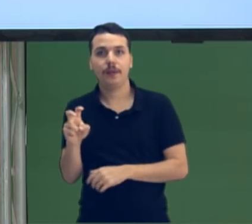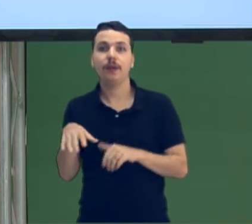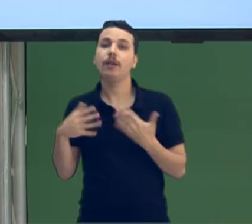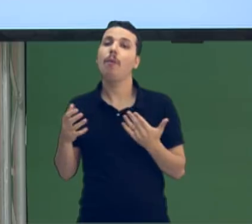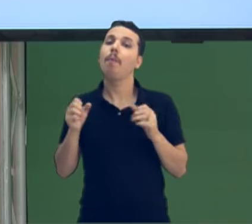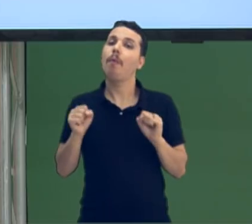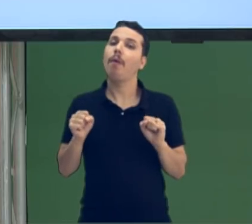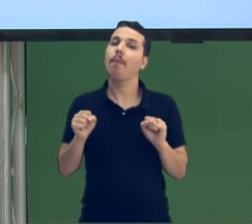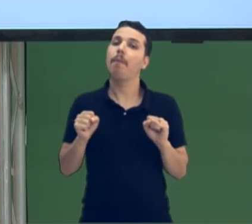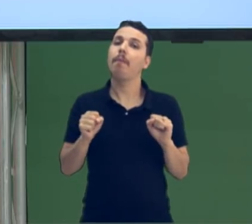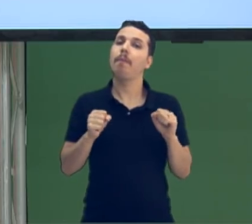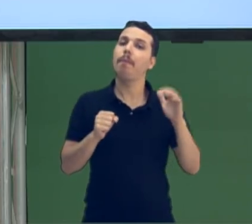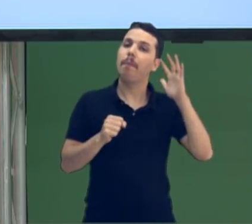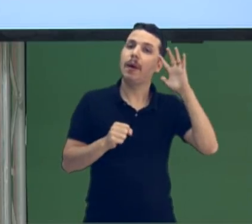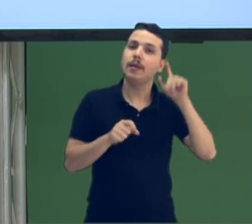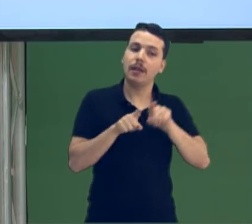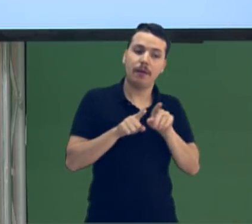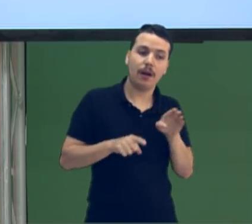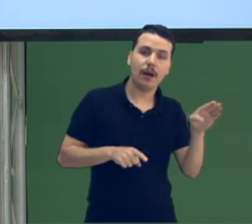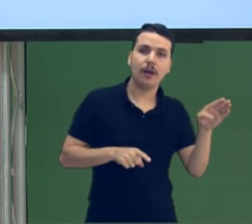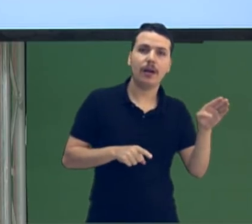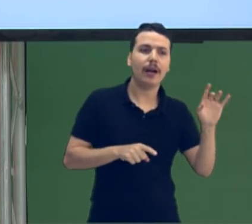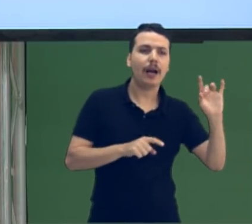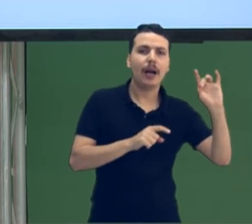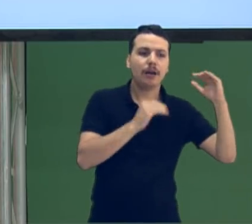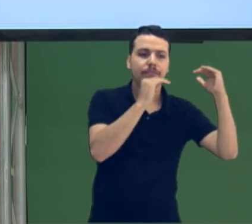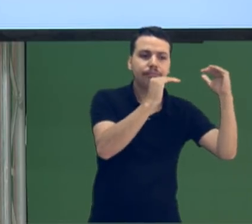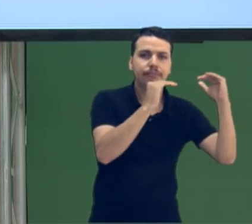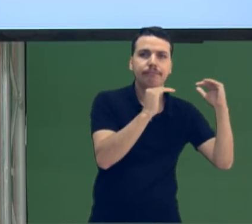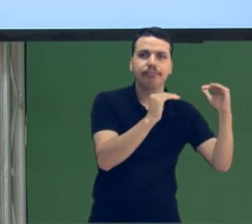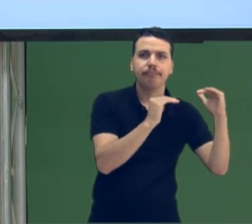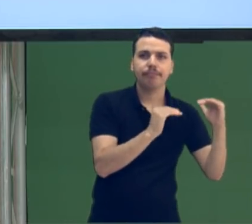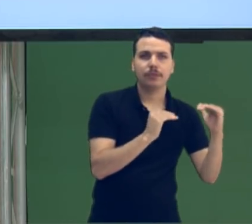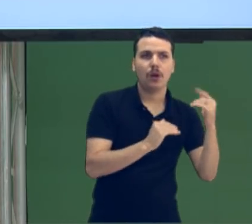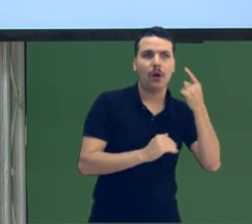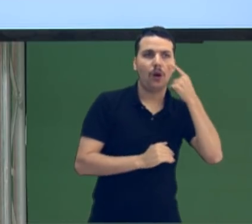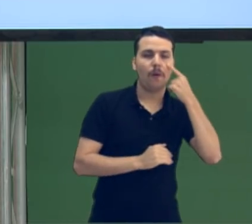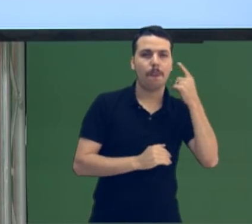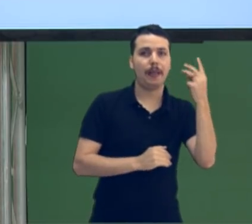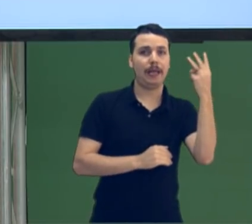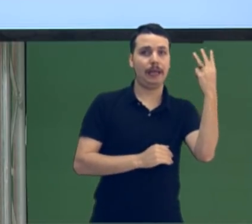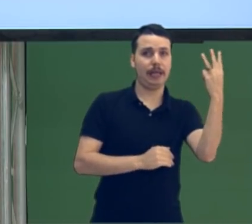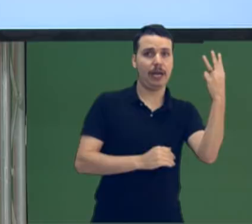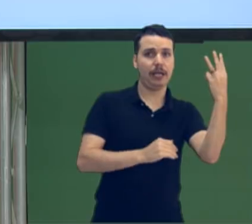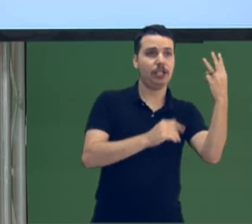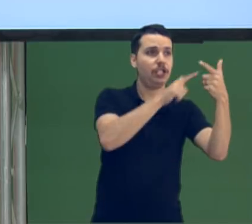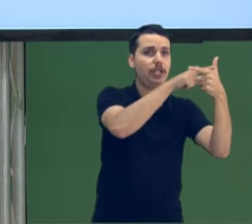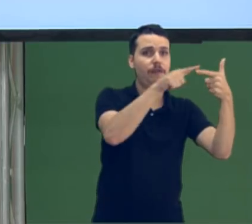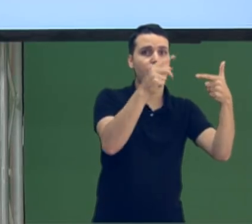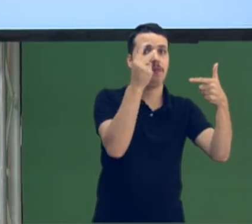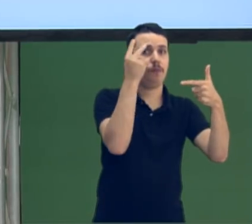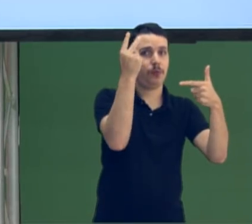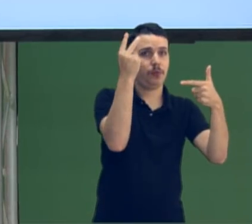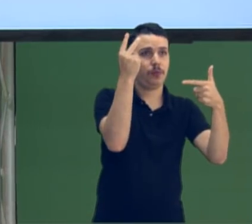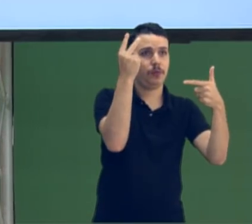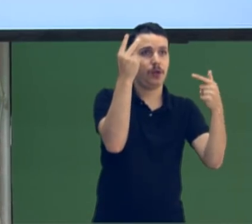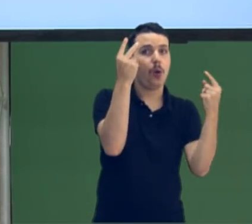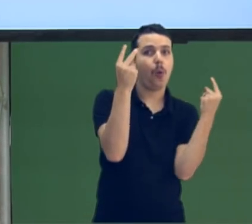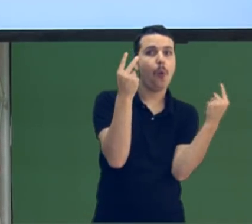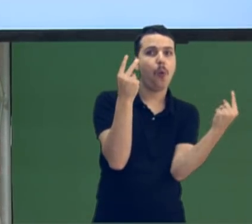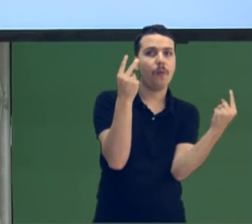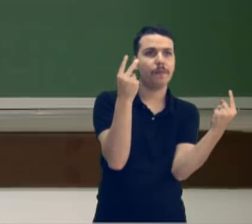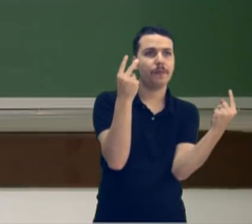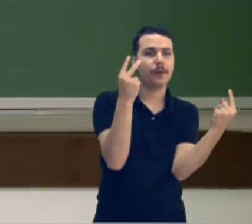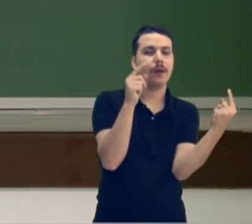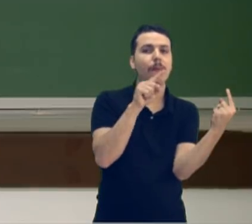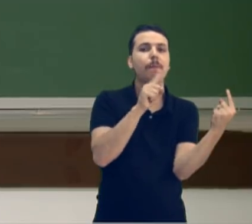na divisão por cada ordem. Então, por exemplo, se eu pensar 3 dividido por 2, vai dar 1,